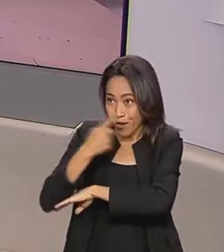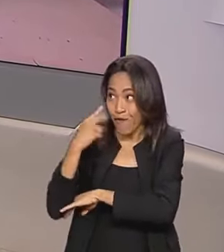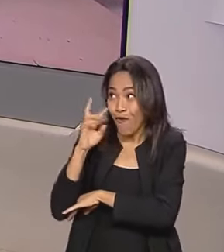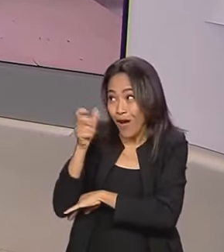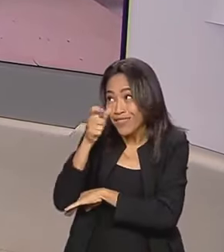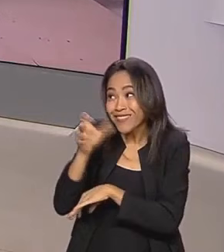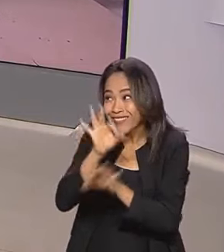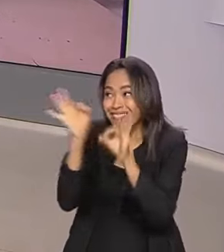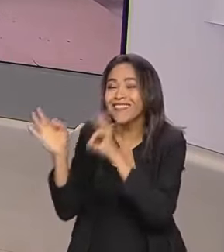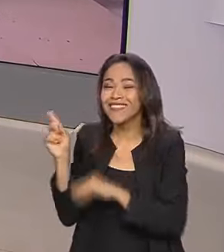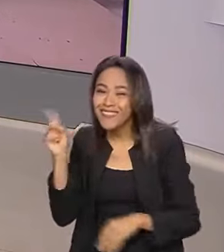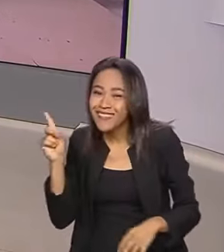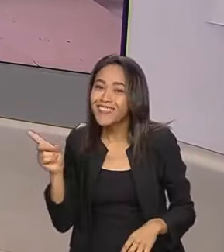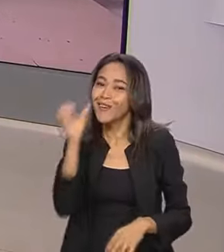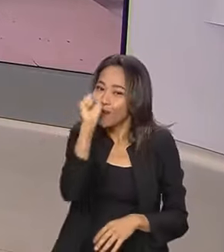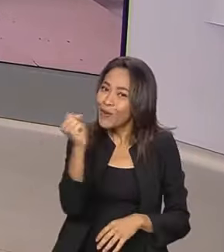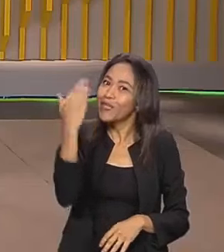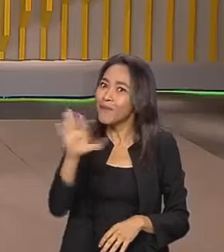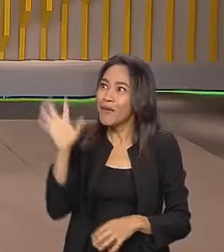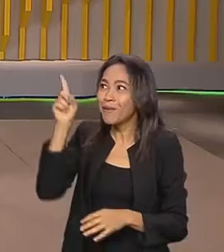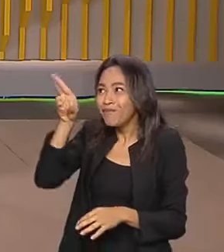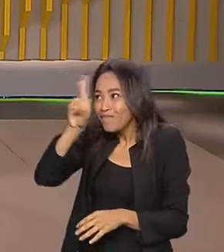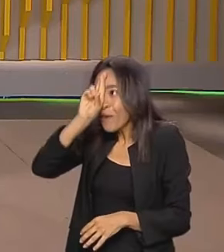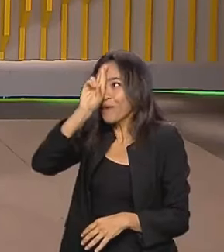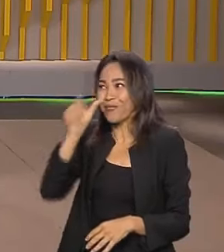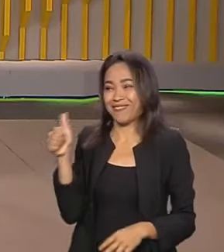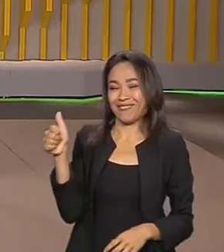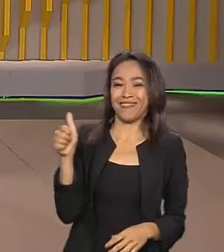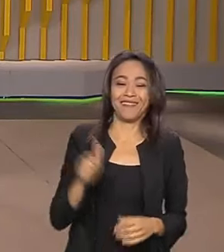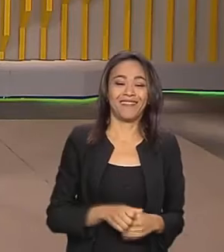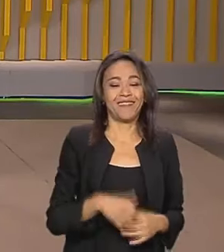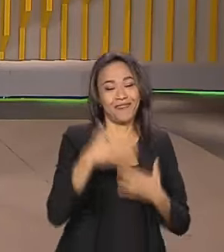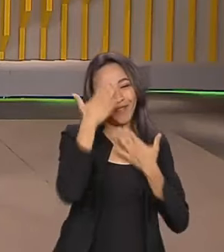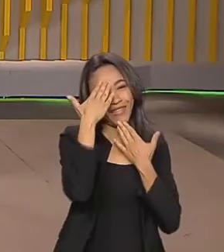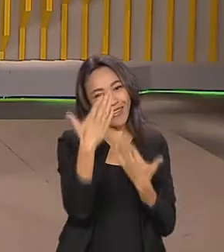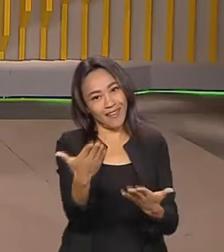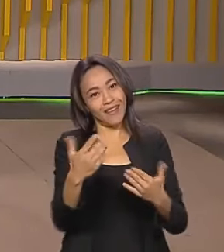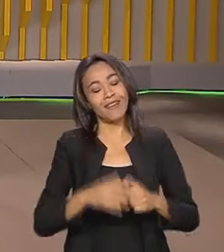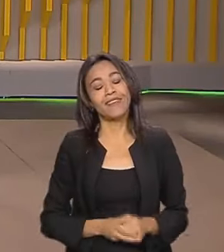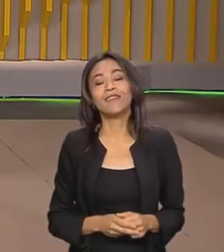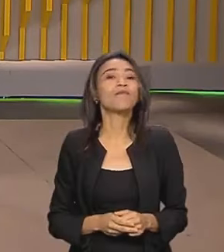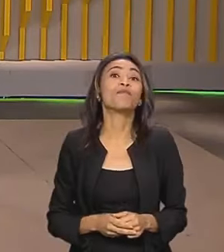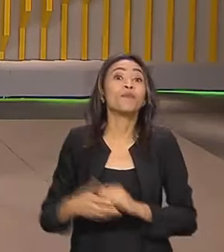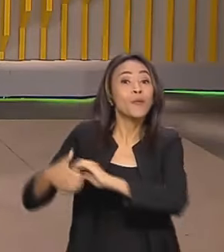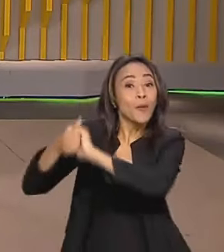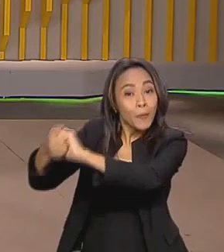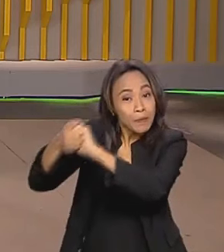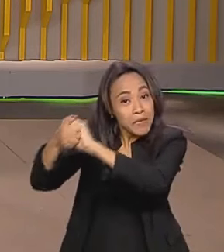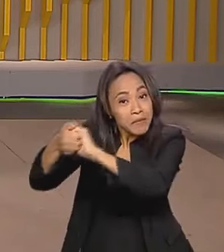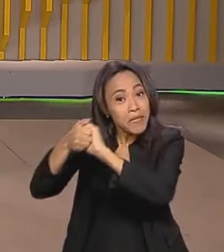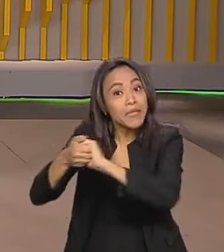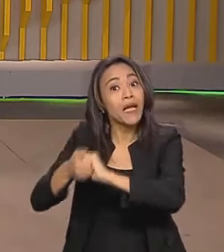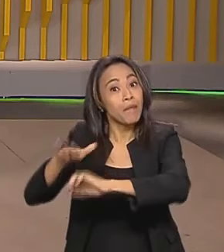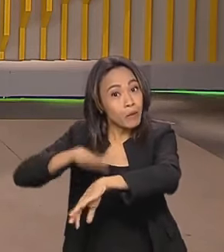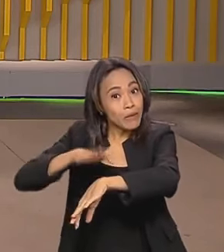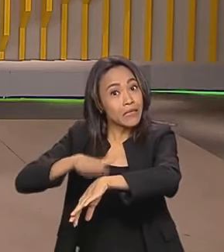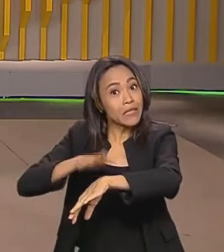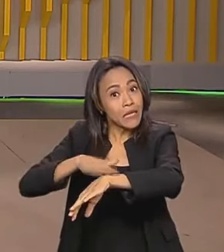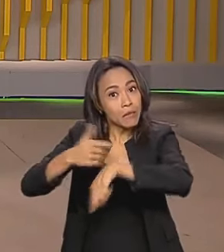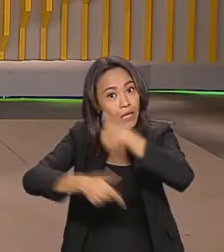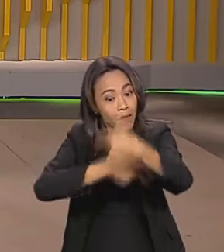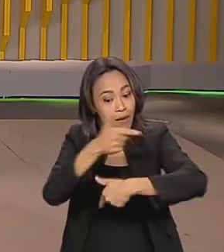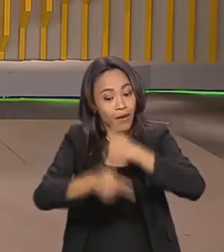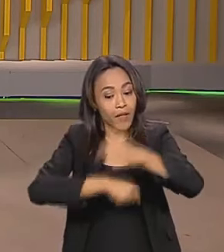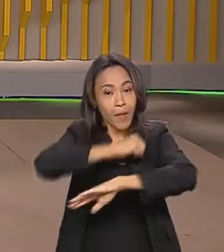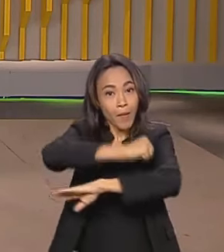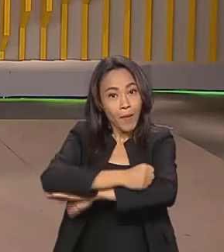8:30 em ponto muito obrigado viu Vanessa eu aproveito para te cumprimentar pelo tempo em que você esteve à frente da